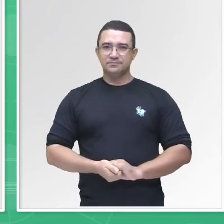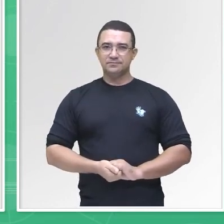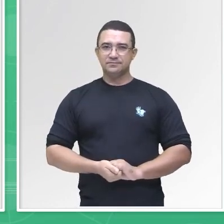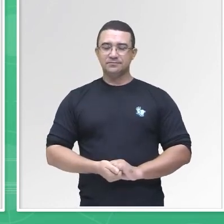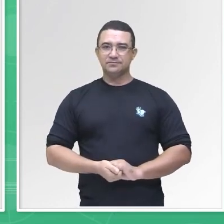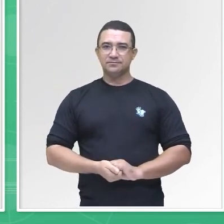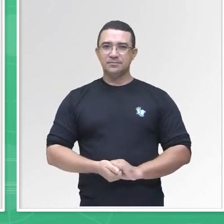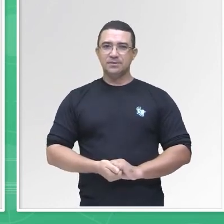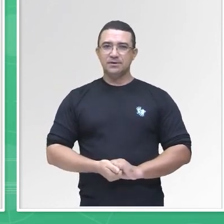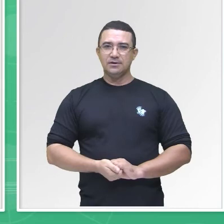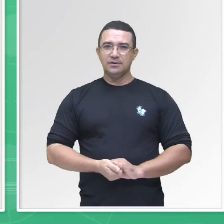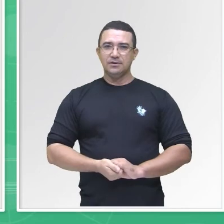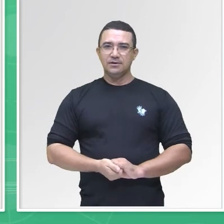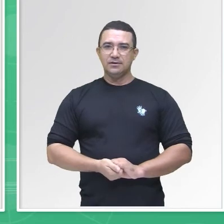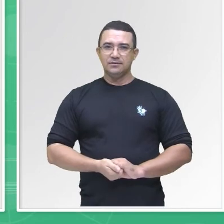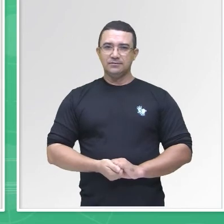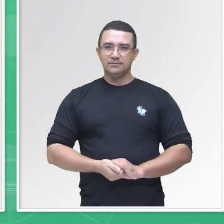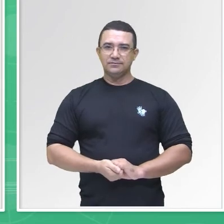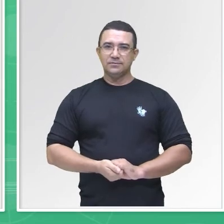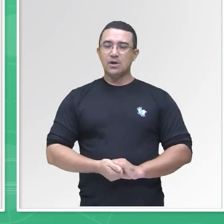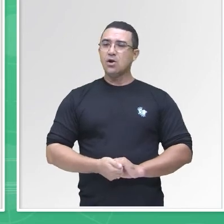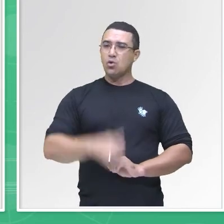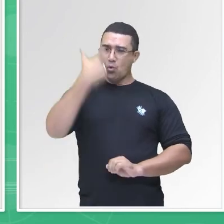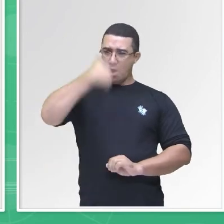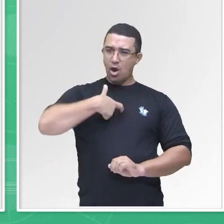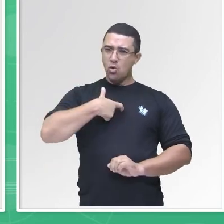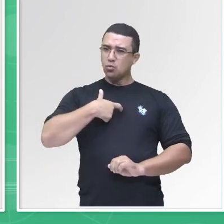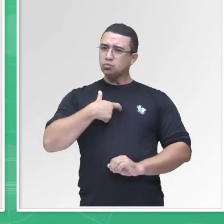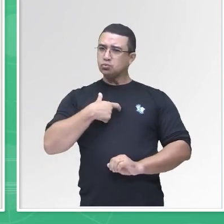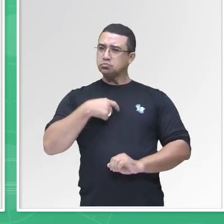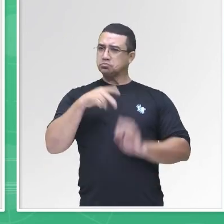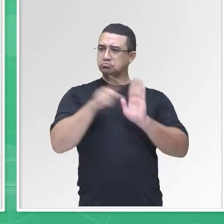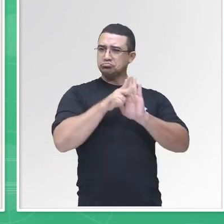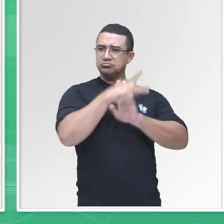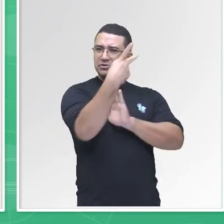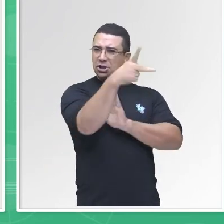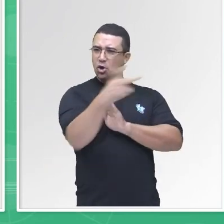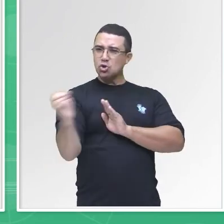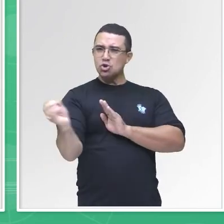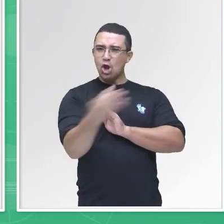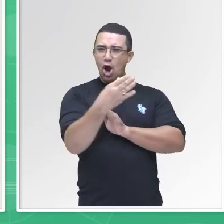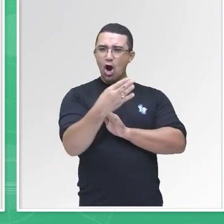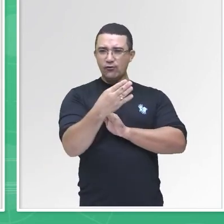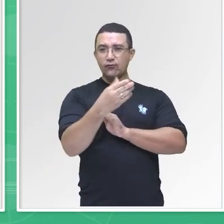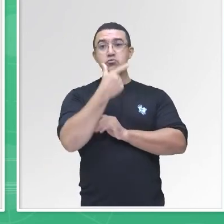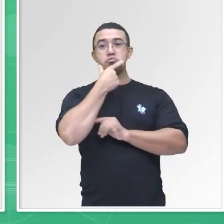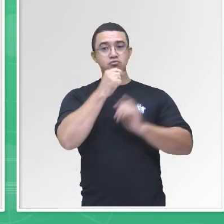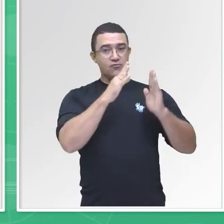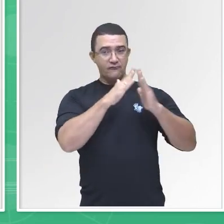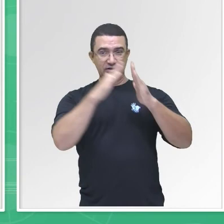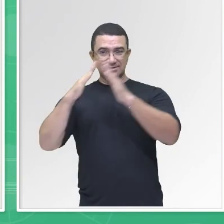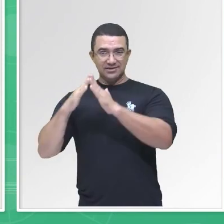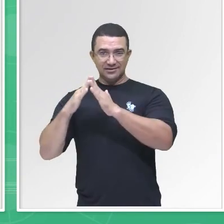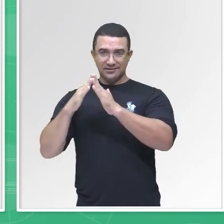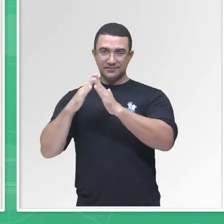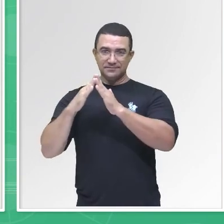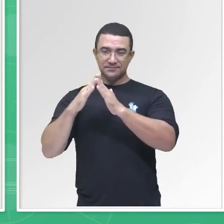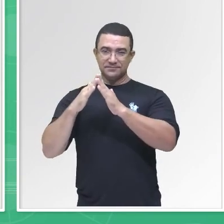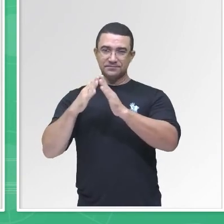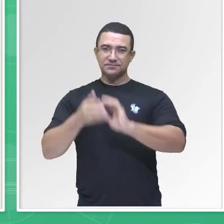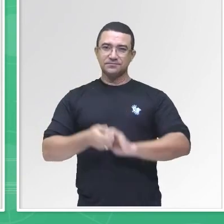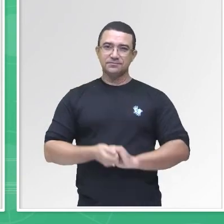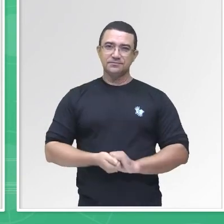à frente. Soy su nuevo vecino. Opa, alguém está se apresentando aqui, ó. Soy su